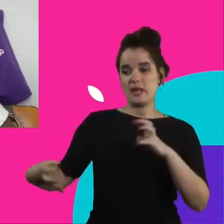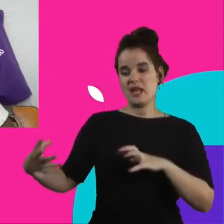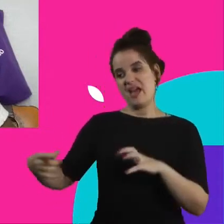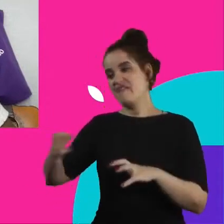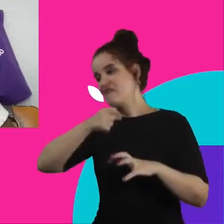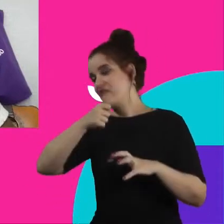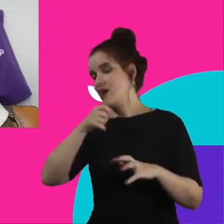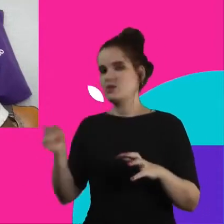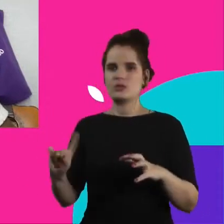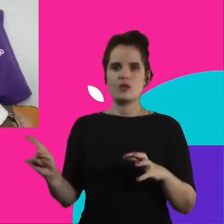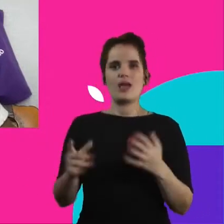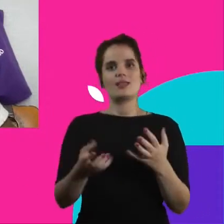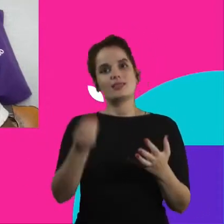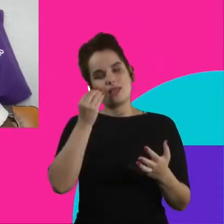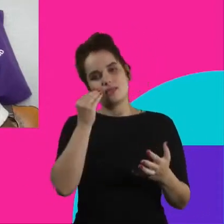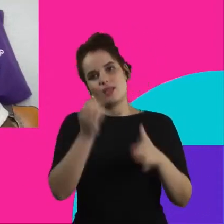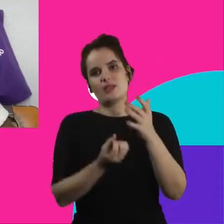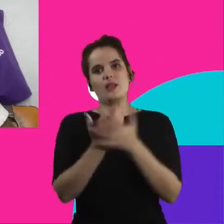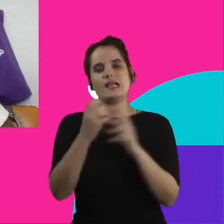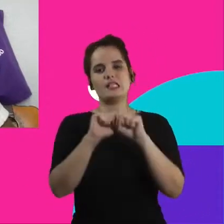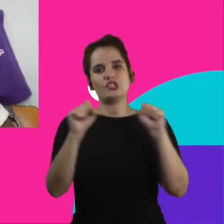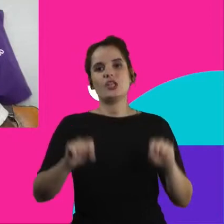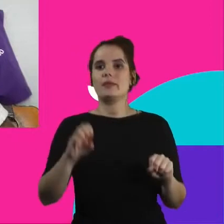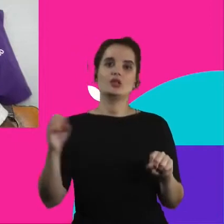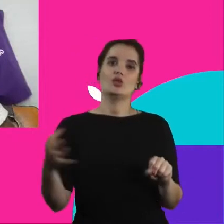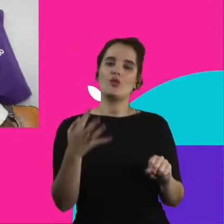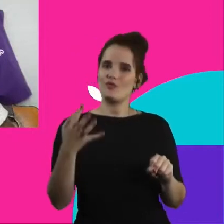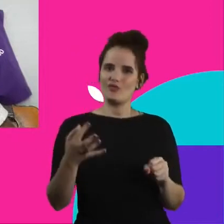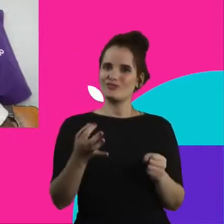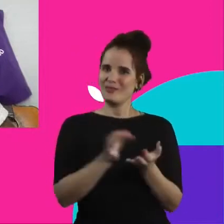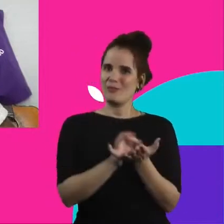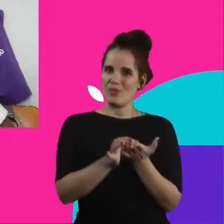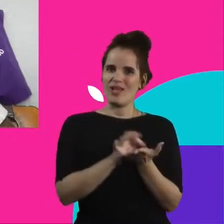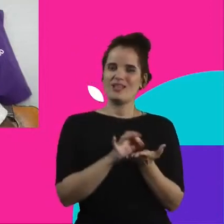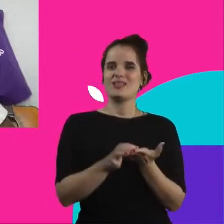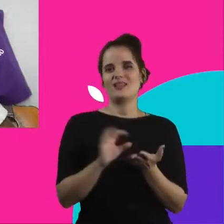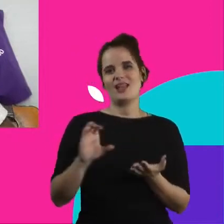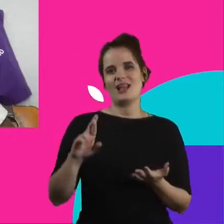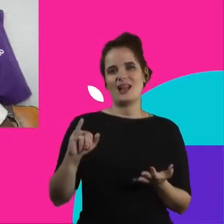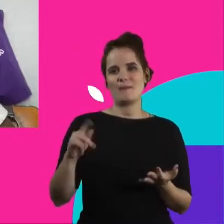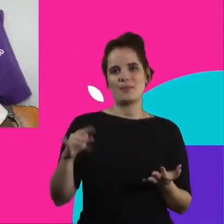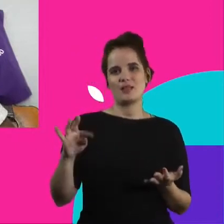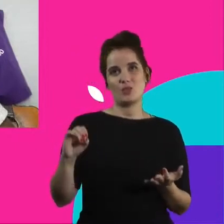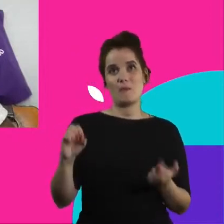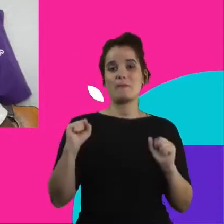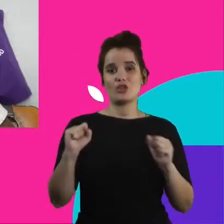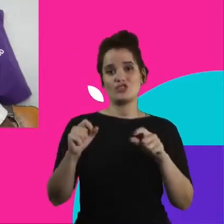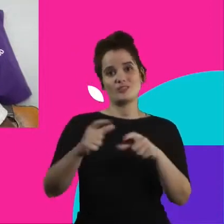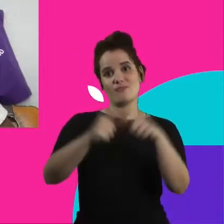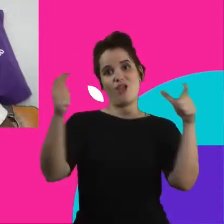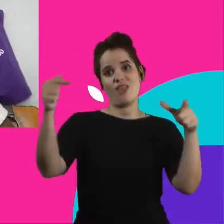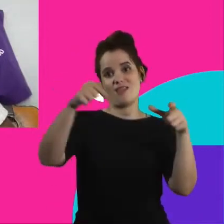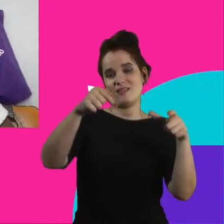novo sistema que no futuro pode ser um sistema que prevaleça aí na sociedade. Ou melhor do que isso, ter